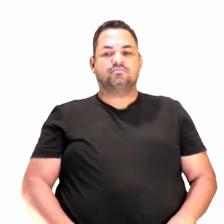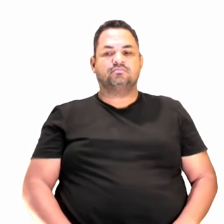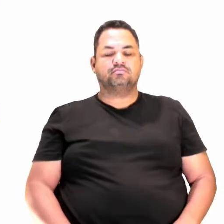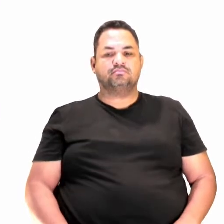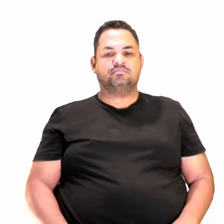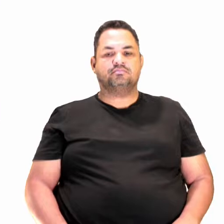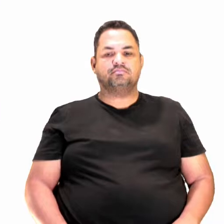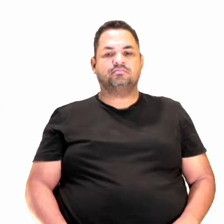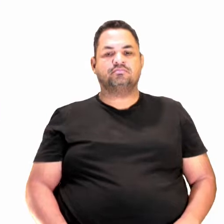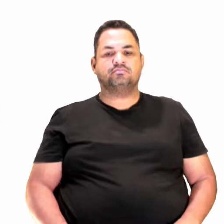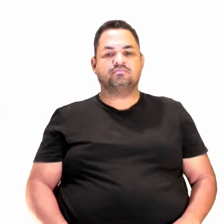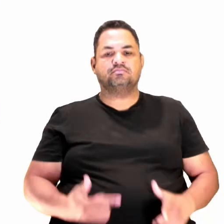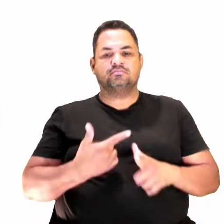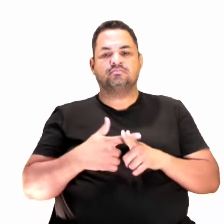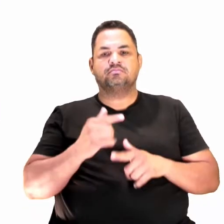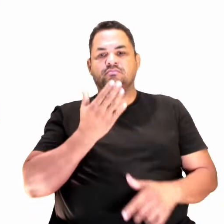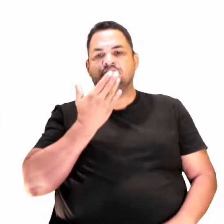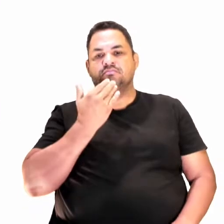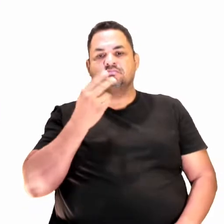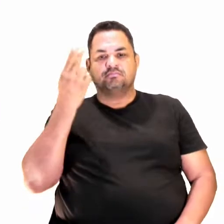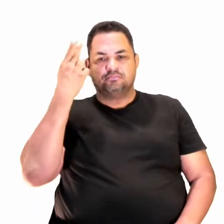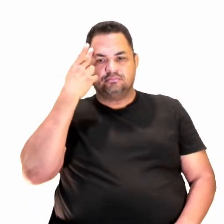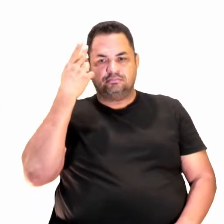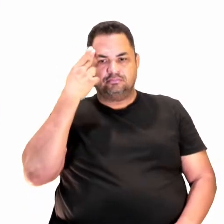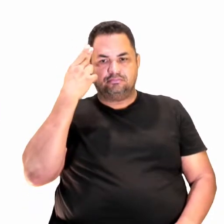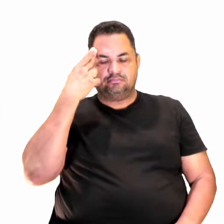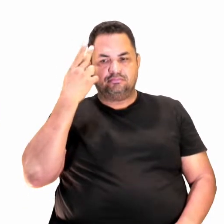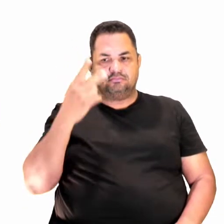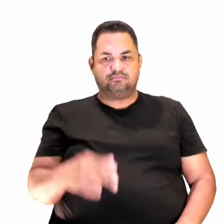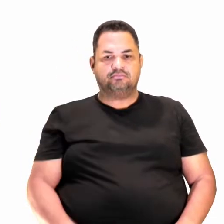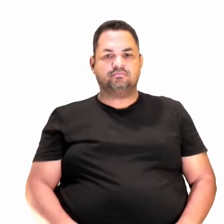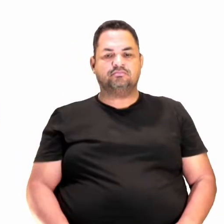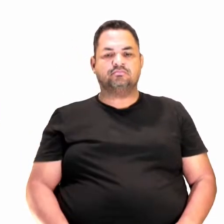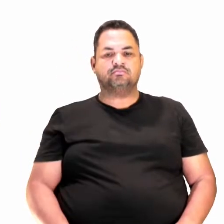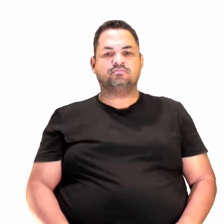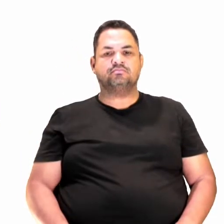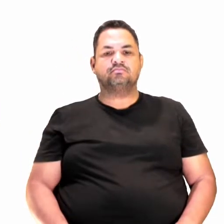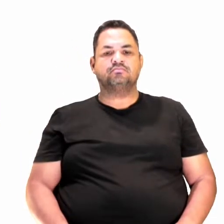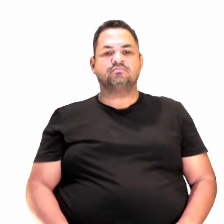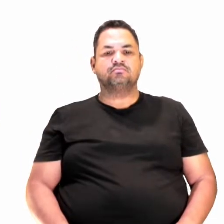e aqueles com transtornos alimentares geralmente